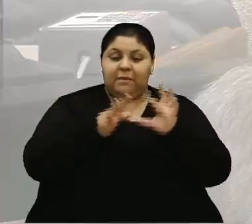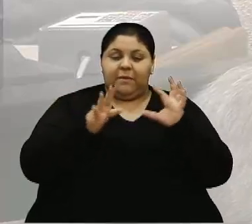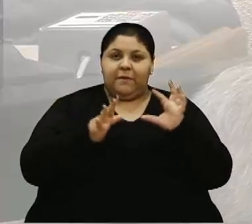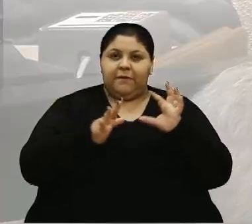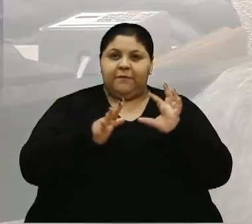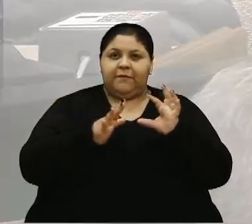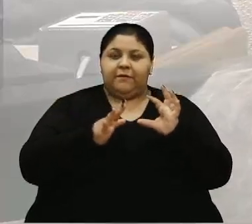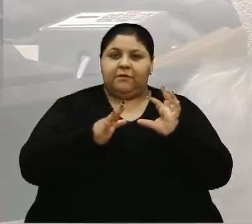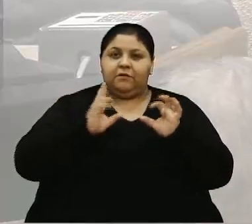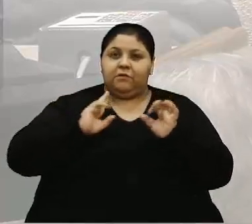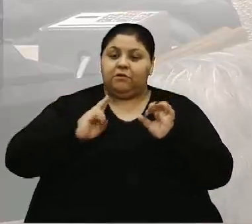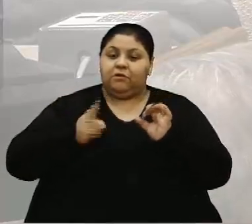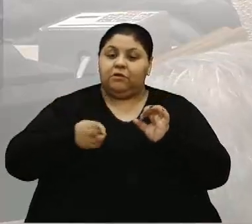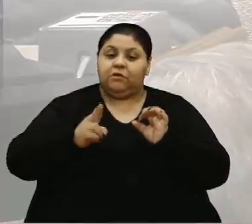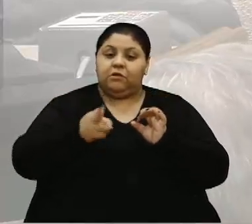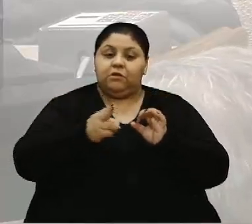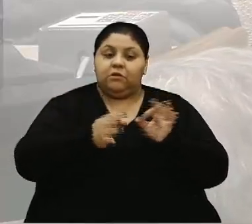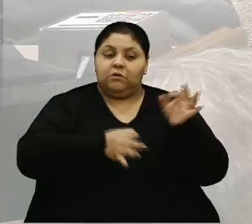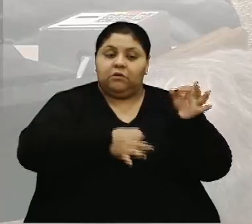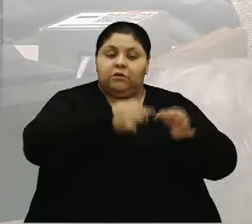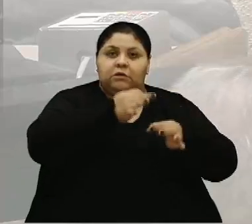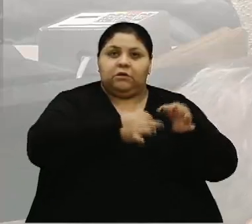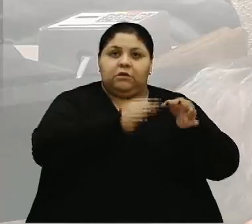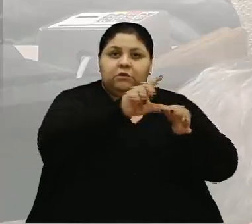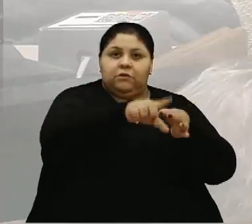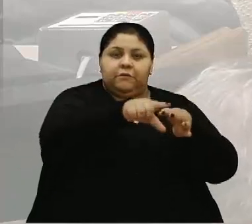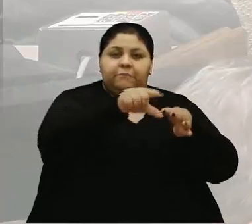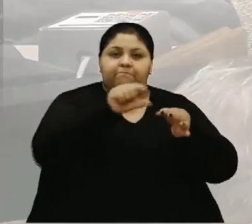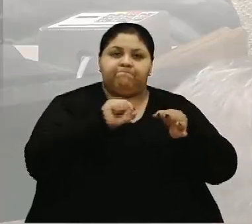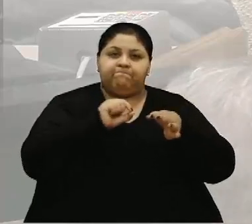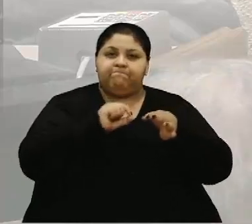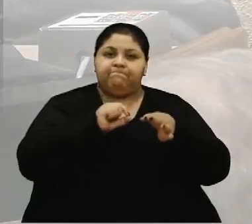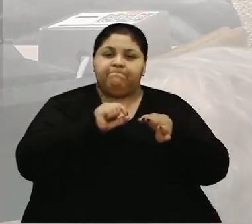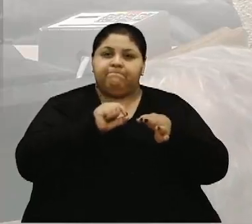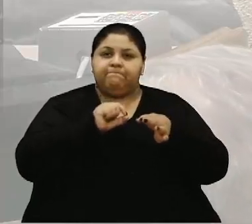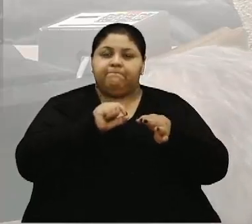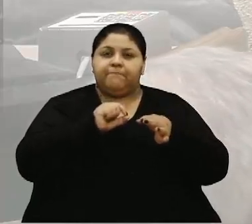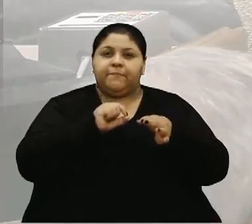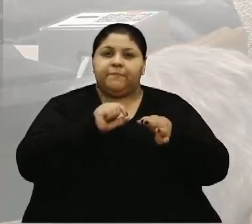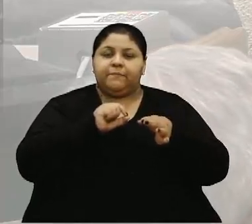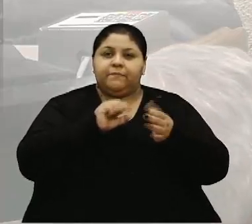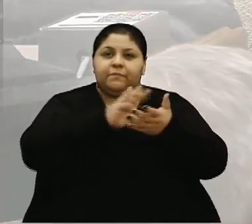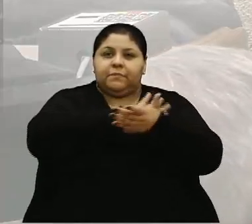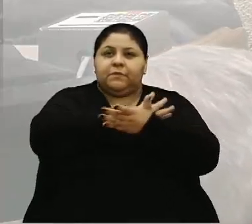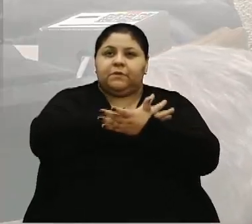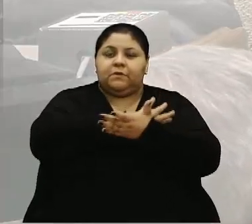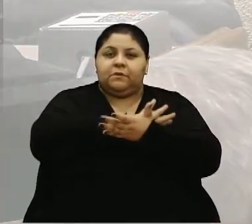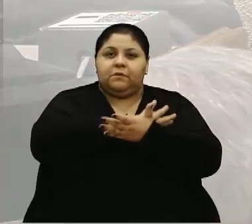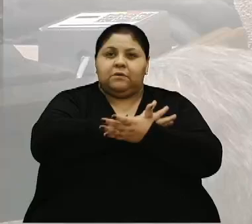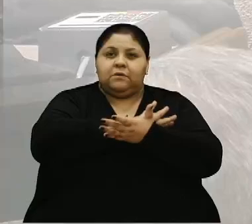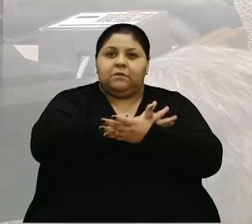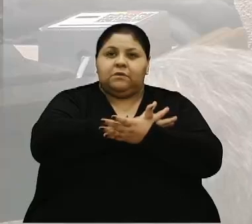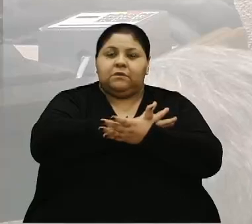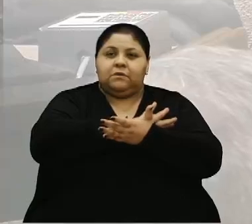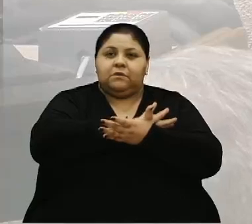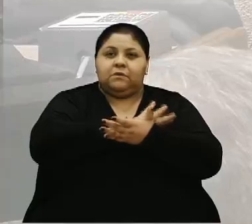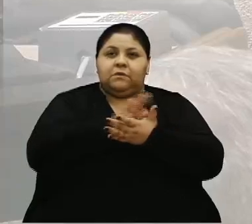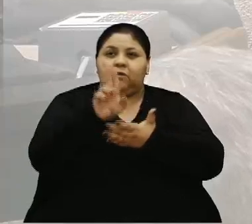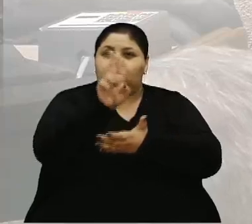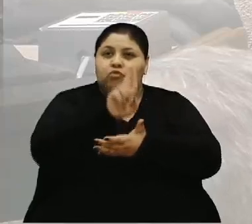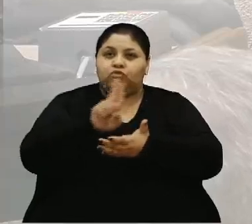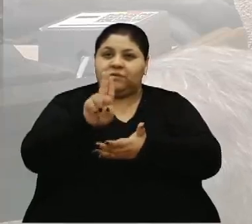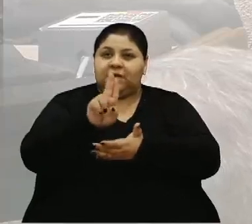a continuidade do julgamento que decide sobre a descriminalização do porte das drogas para uso